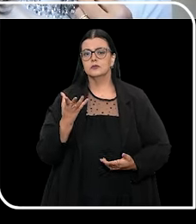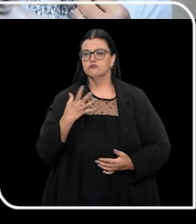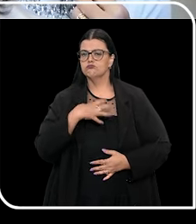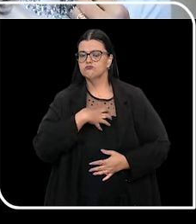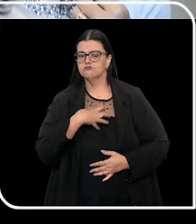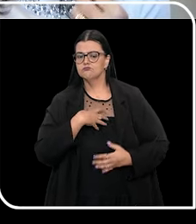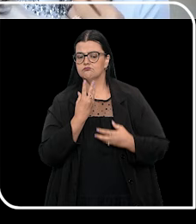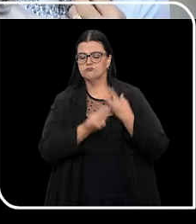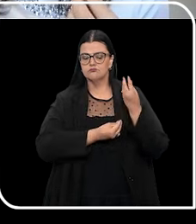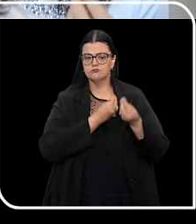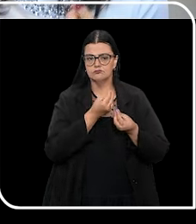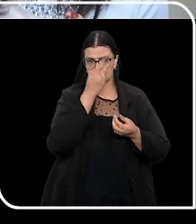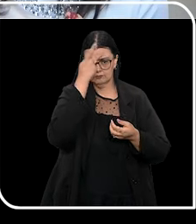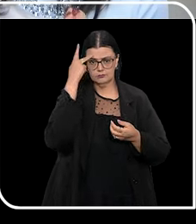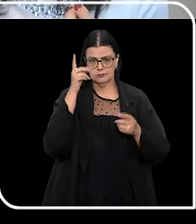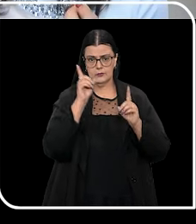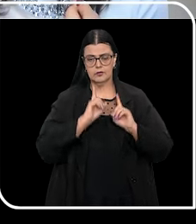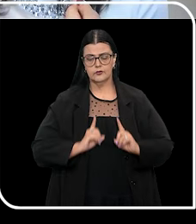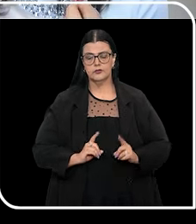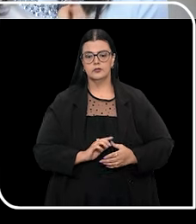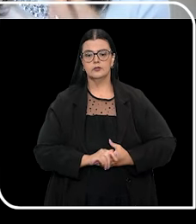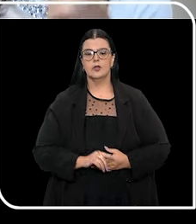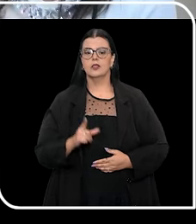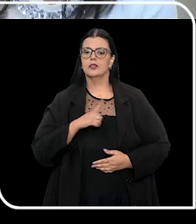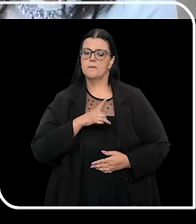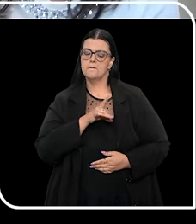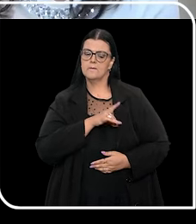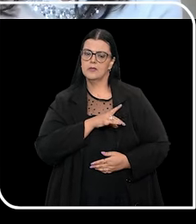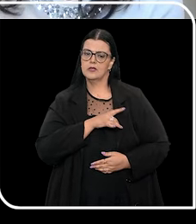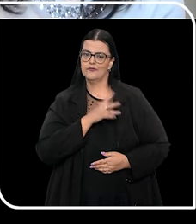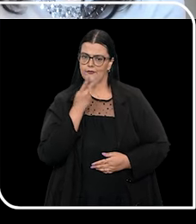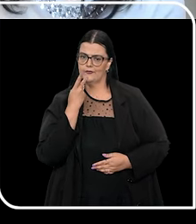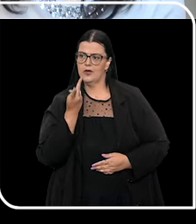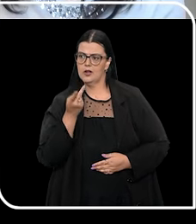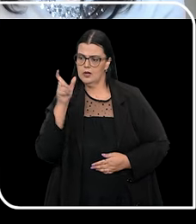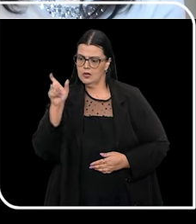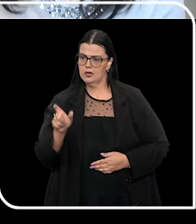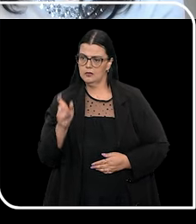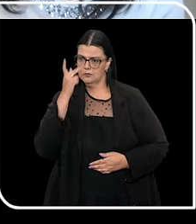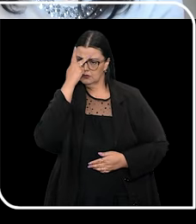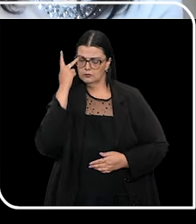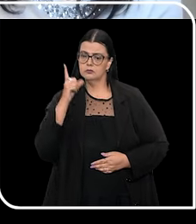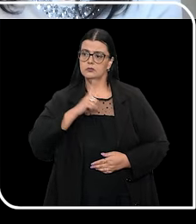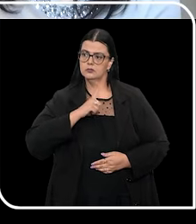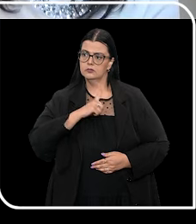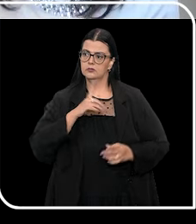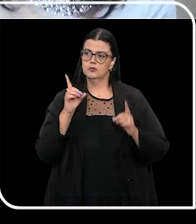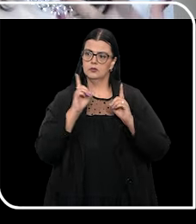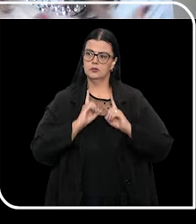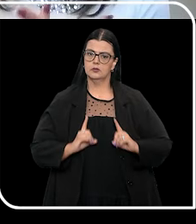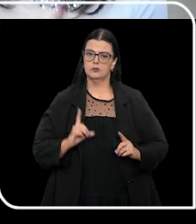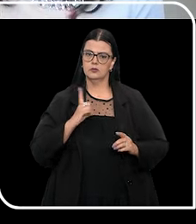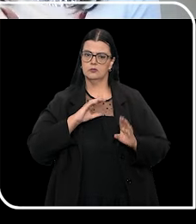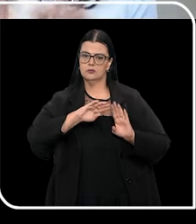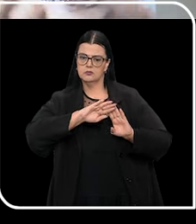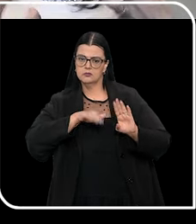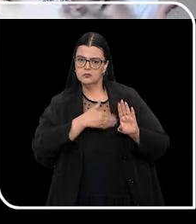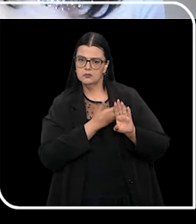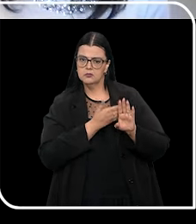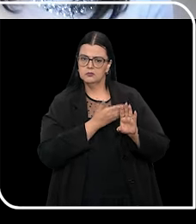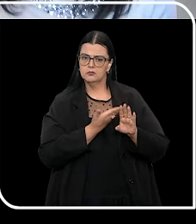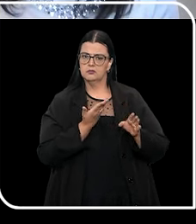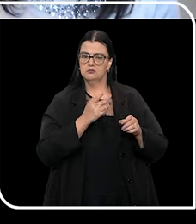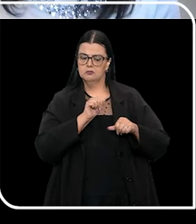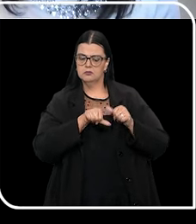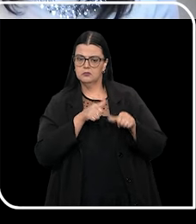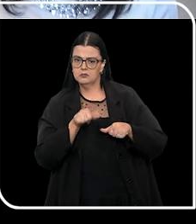forma eh com as pessoas com deficiência porque a gente tem medo de falar que a pessoa tem uma deficiência a gente quer mascarar a gente